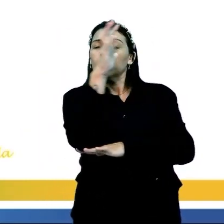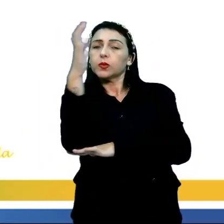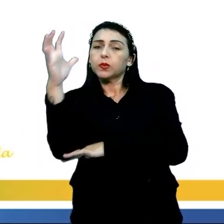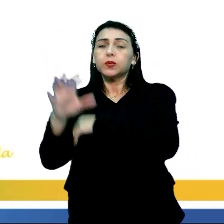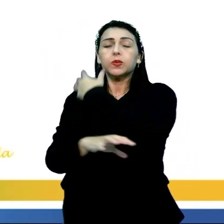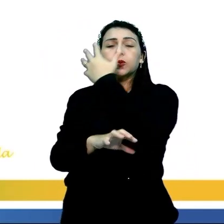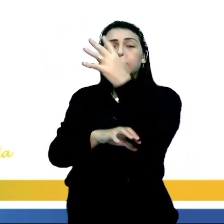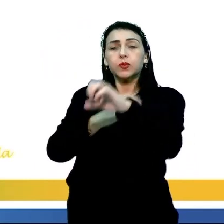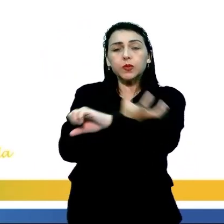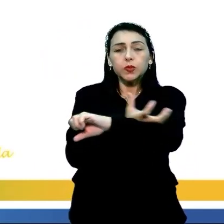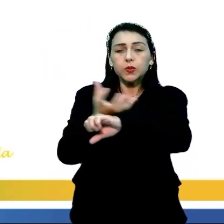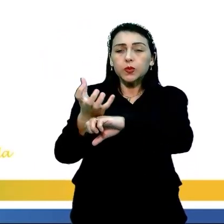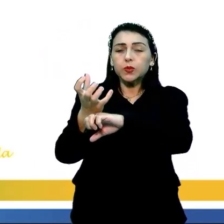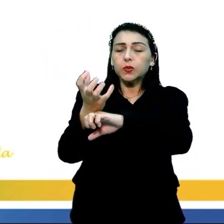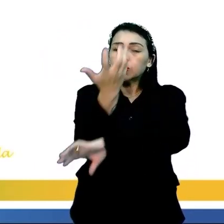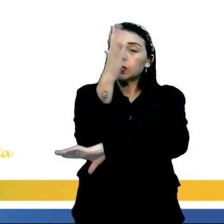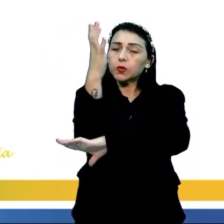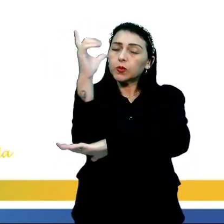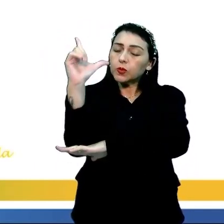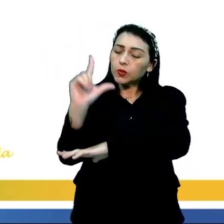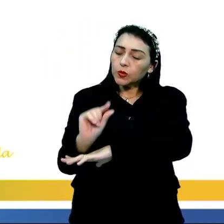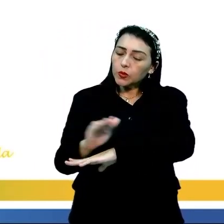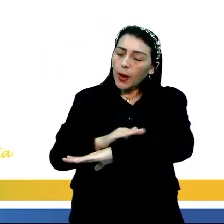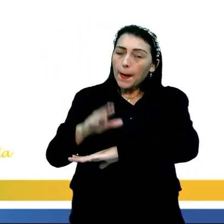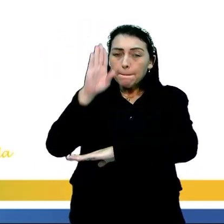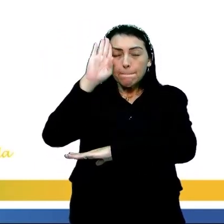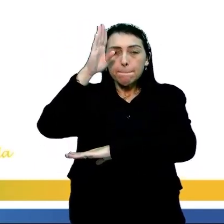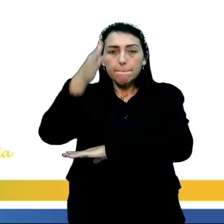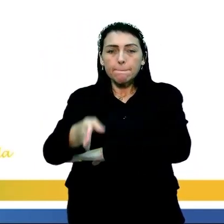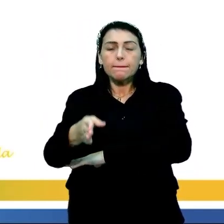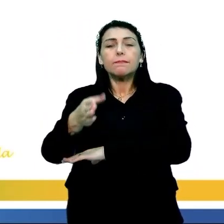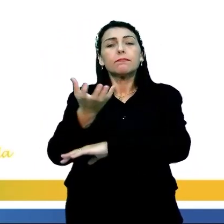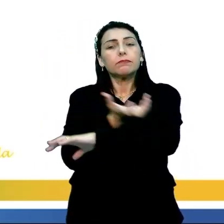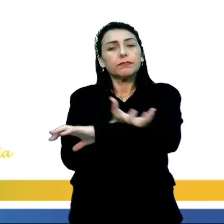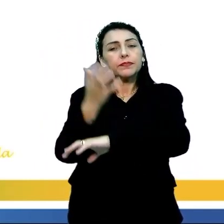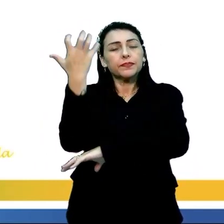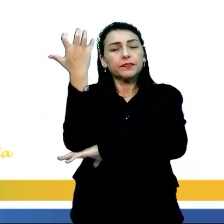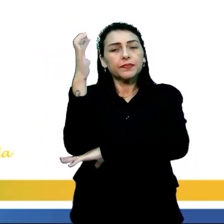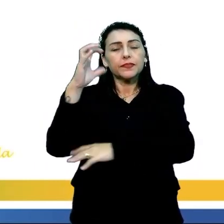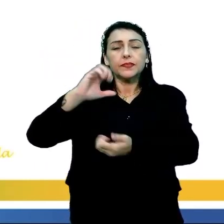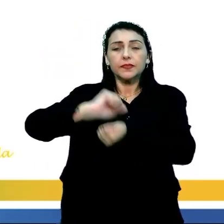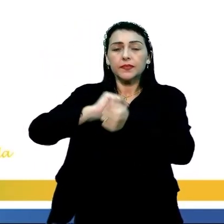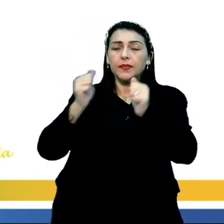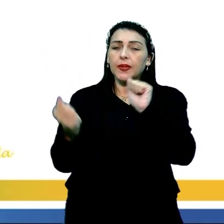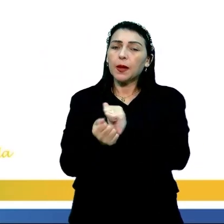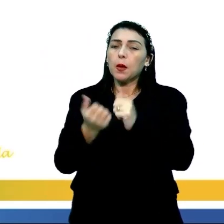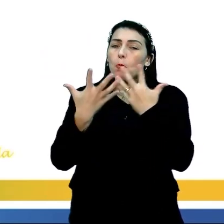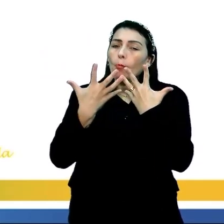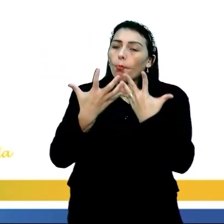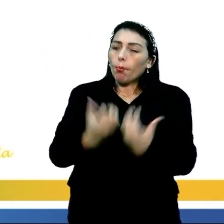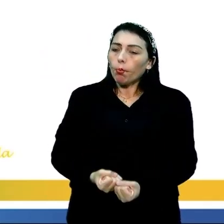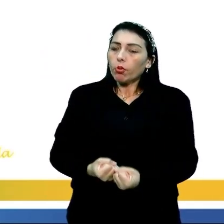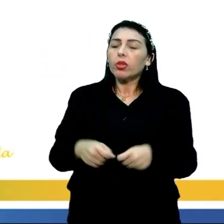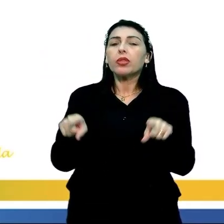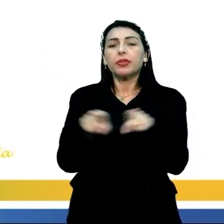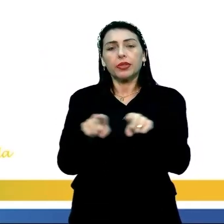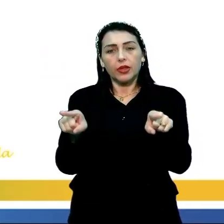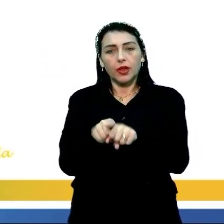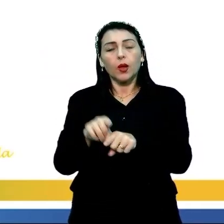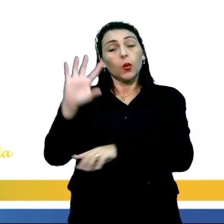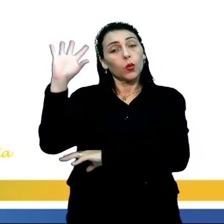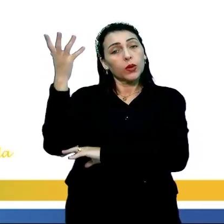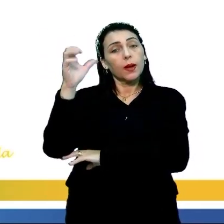esparsas, vegetação rasteira e principalmente essa vegetação adaptada ao clima mais seco devido à ocorrência do